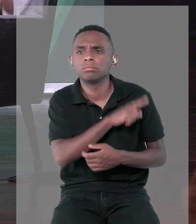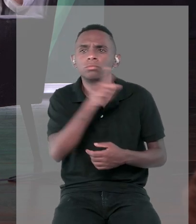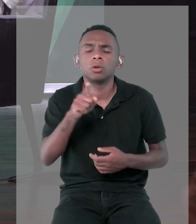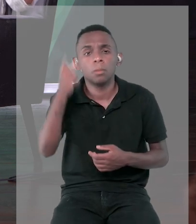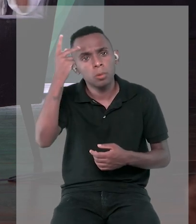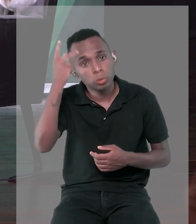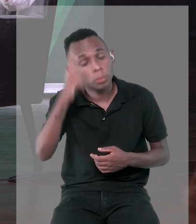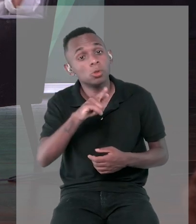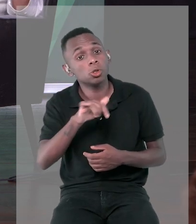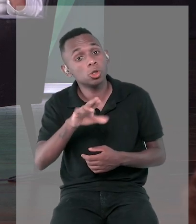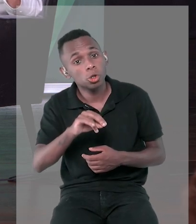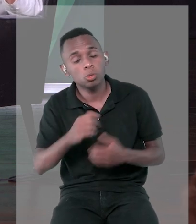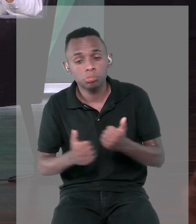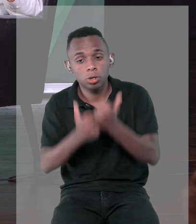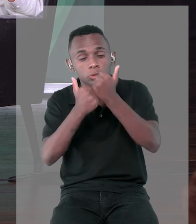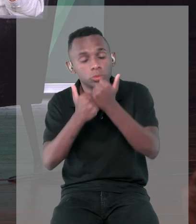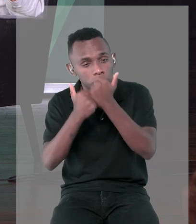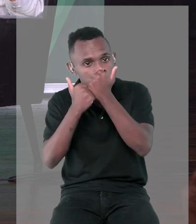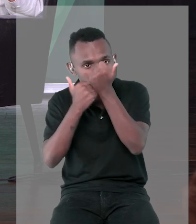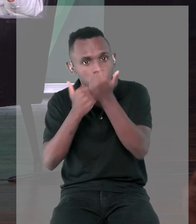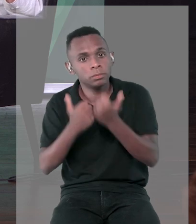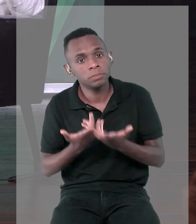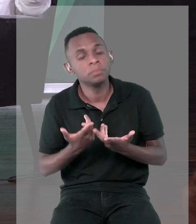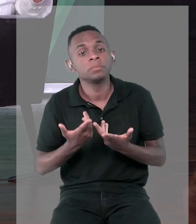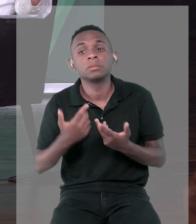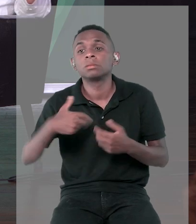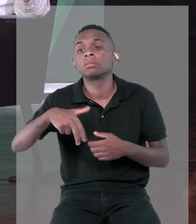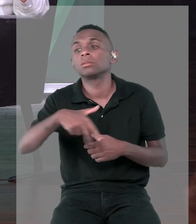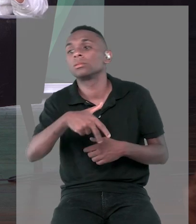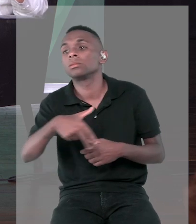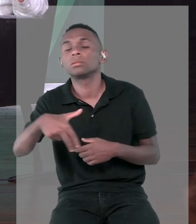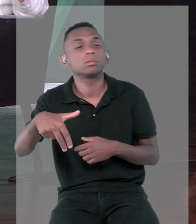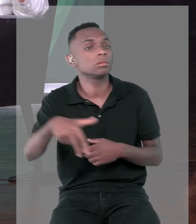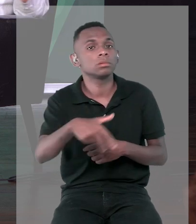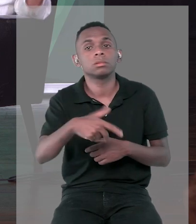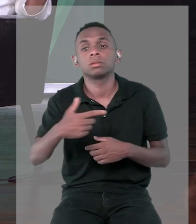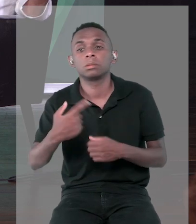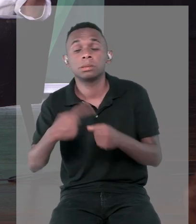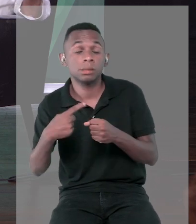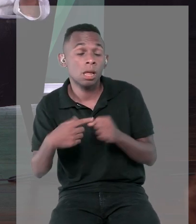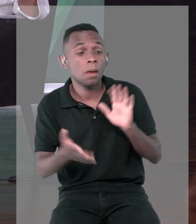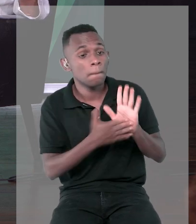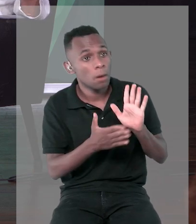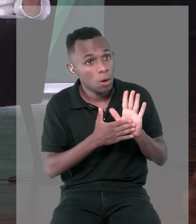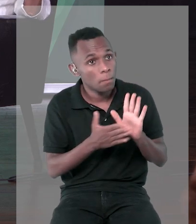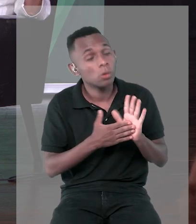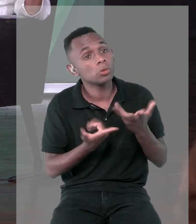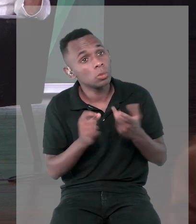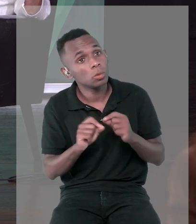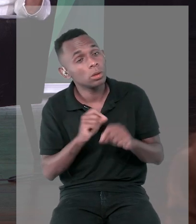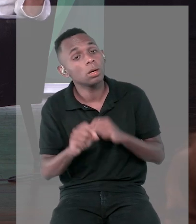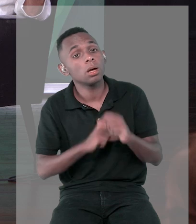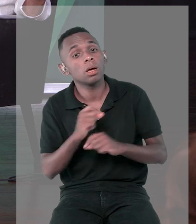e o Giro ajudou a Carmen lá a andar pela cidade e tal, e propôs para a